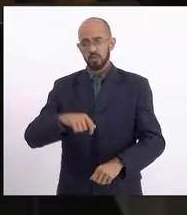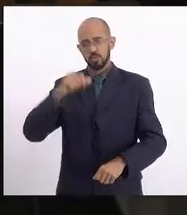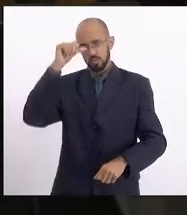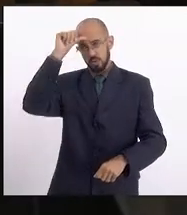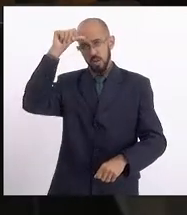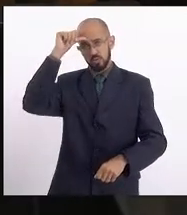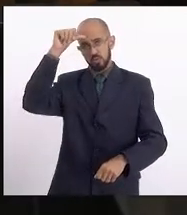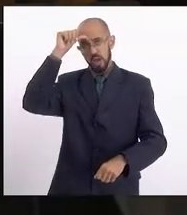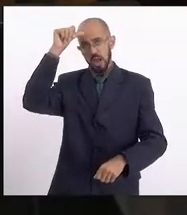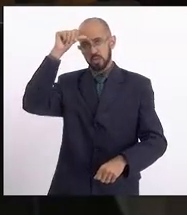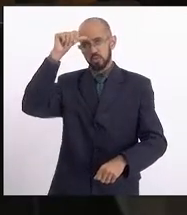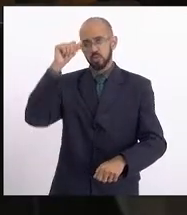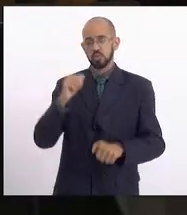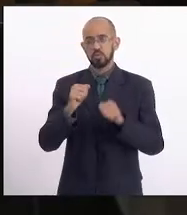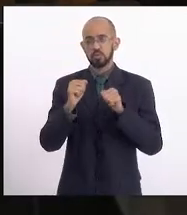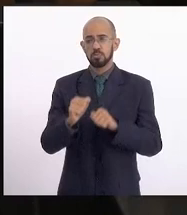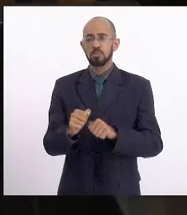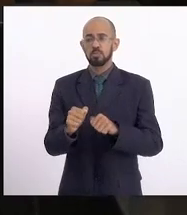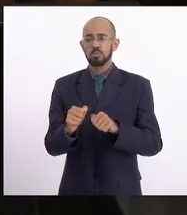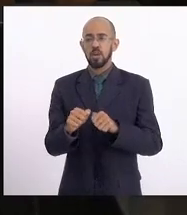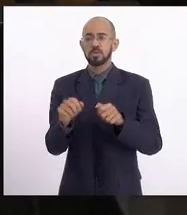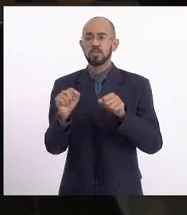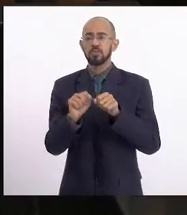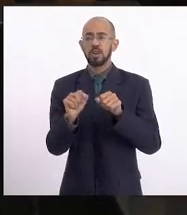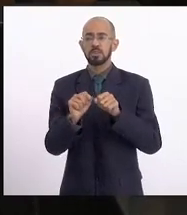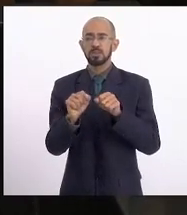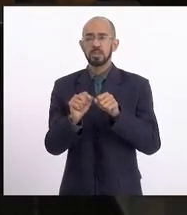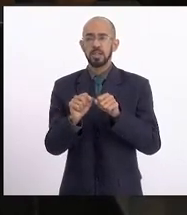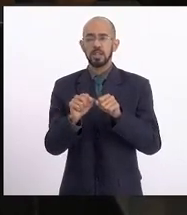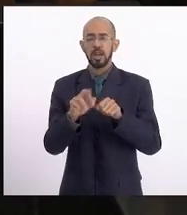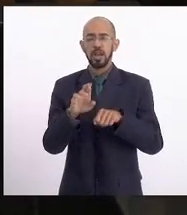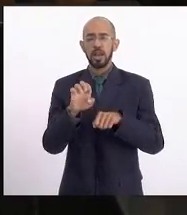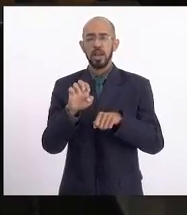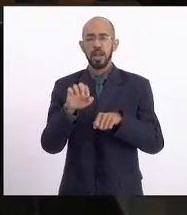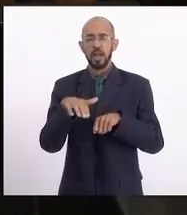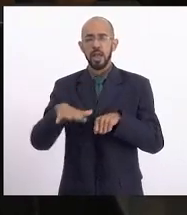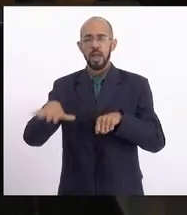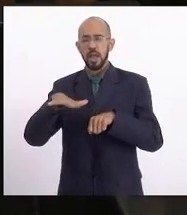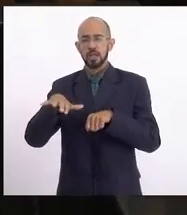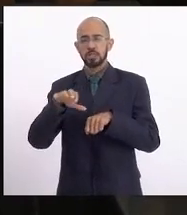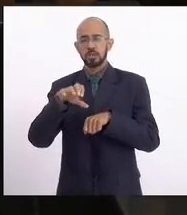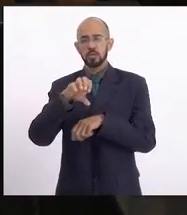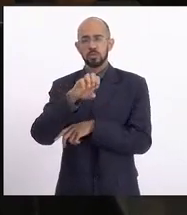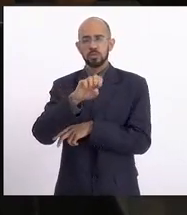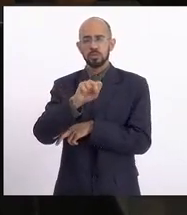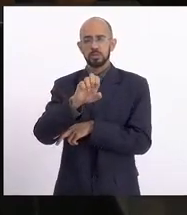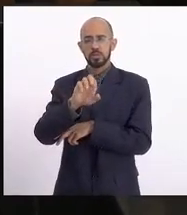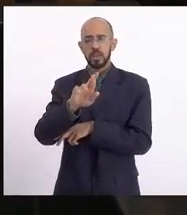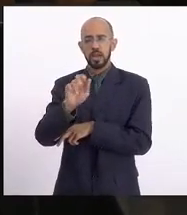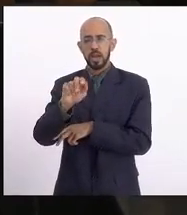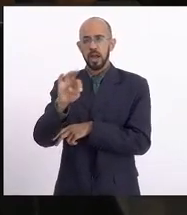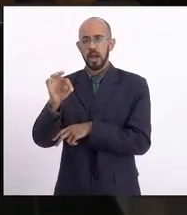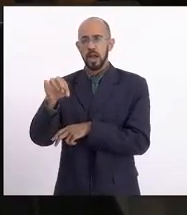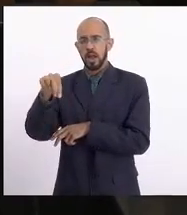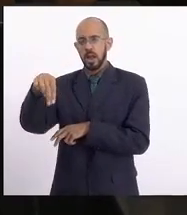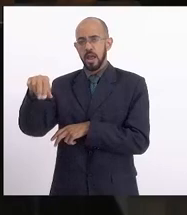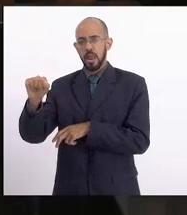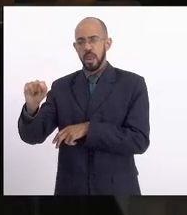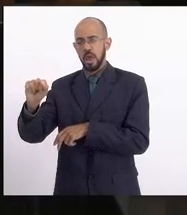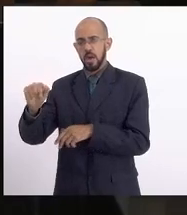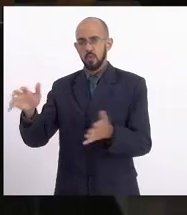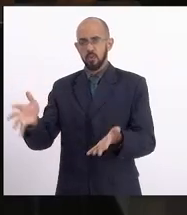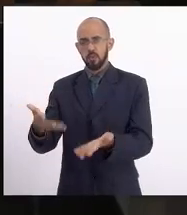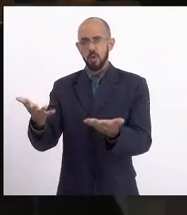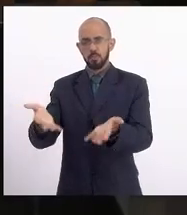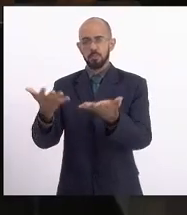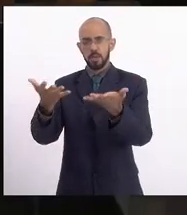Castro, possa implantar na região serrana um centro de fomento à tecnologia. Ali